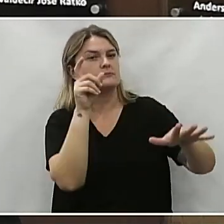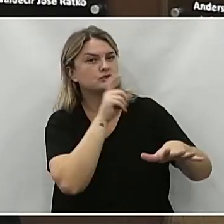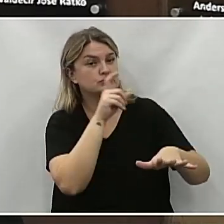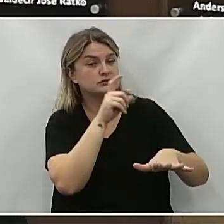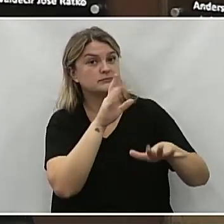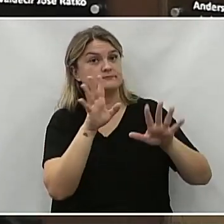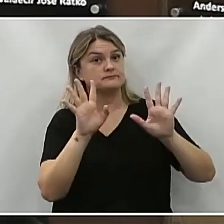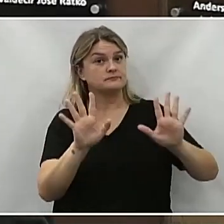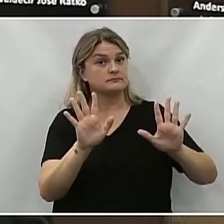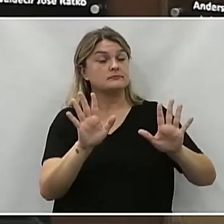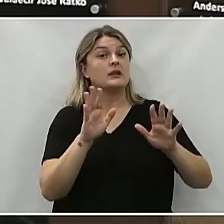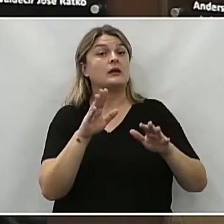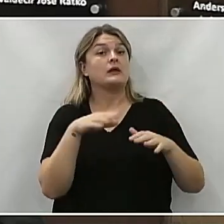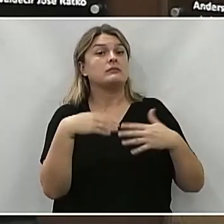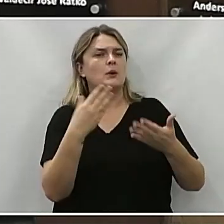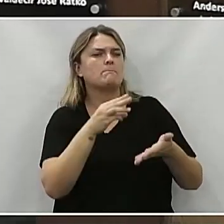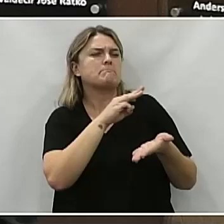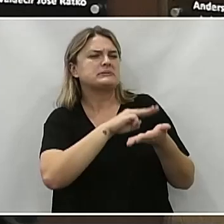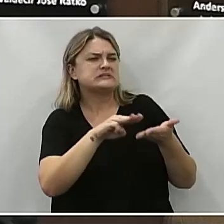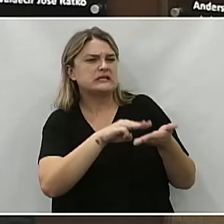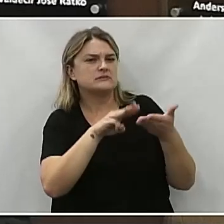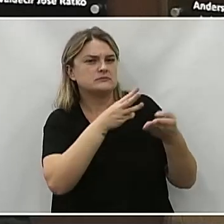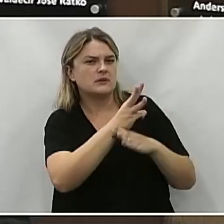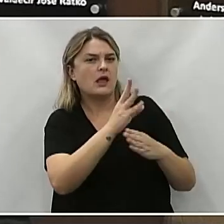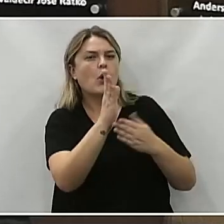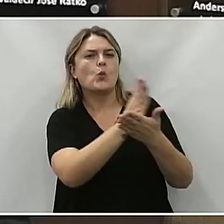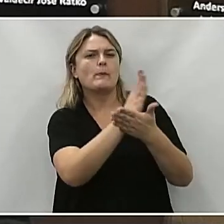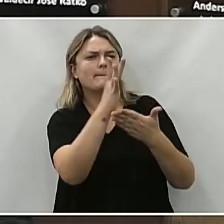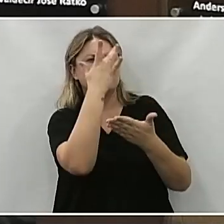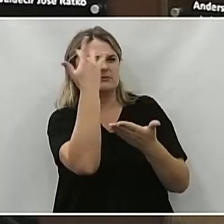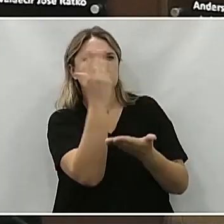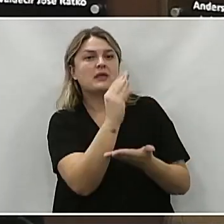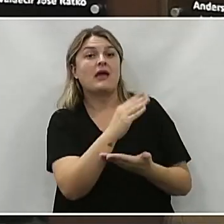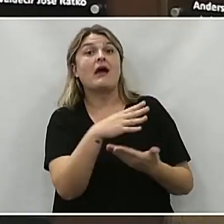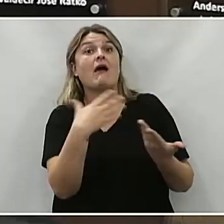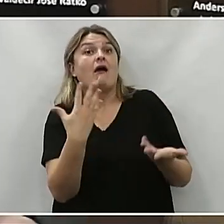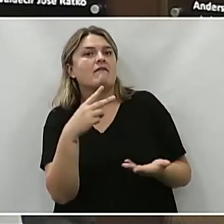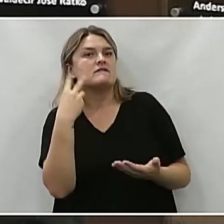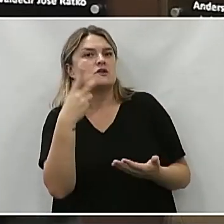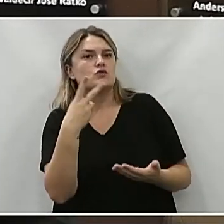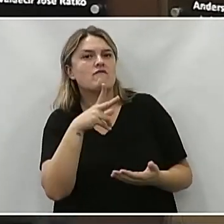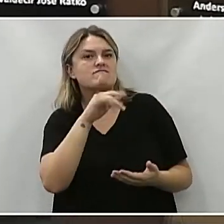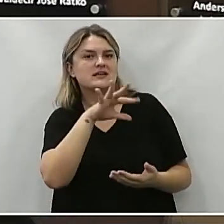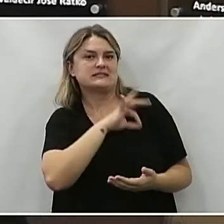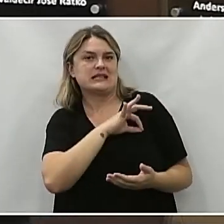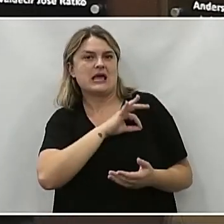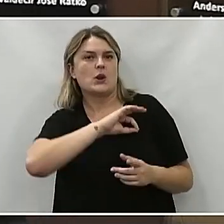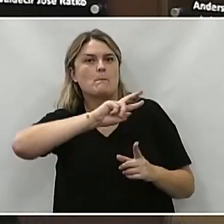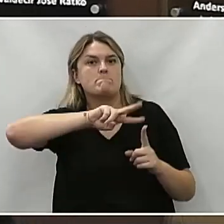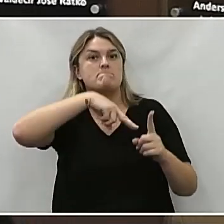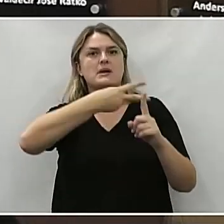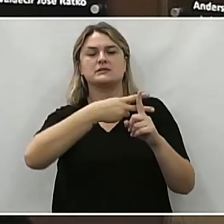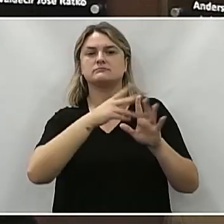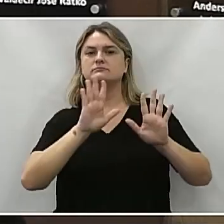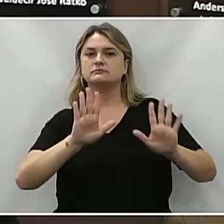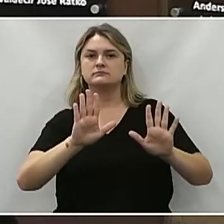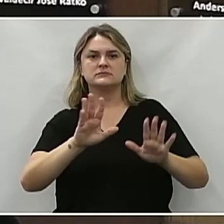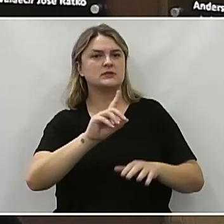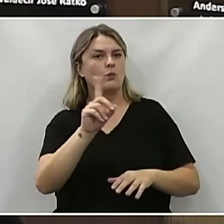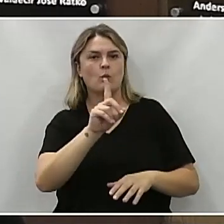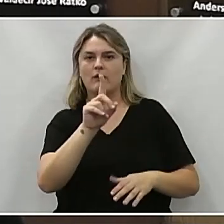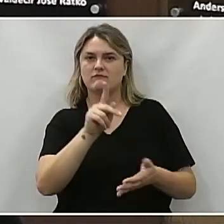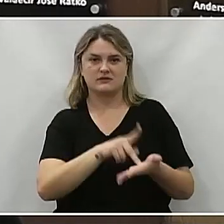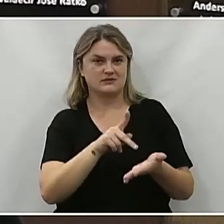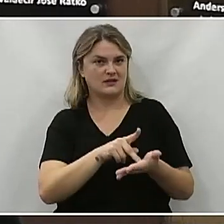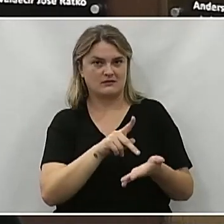então nas mensagens alguns colocavam que os vereadores estariam aumentando os seus próprios salário então deixa bem claro que